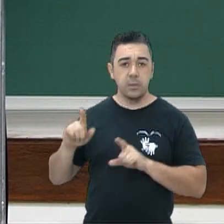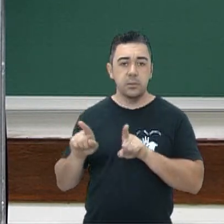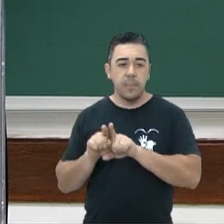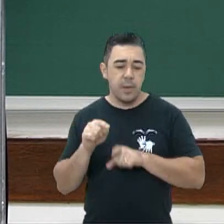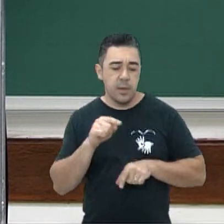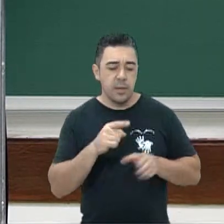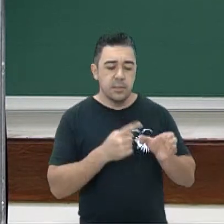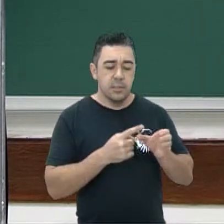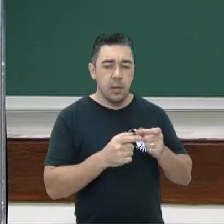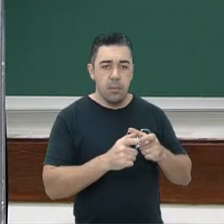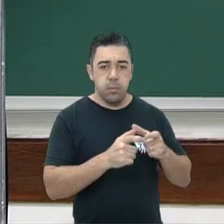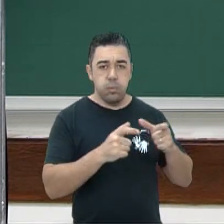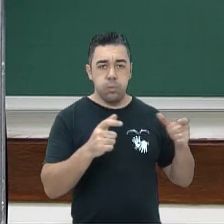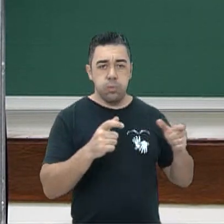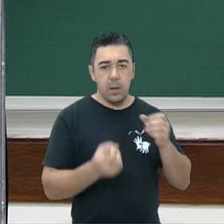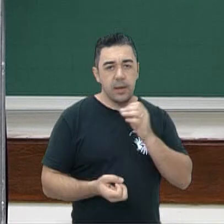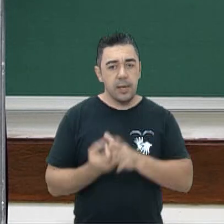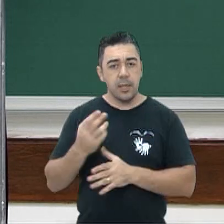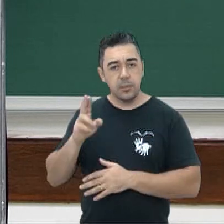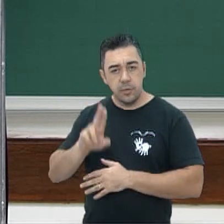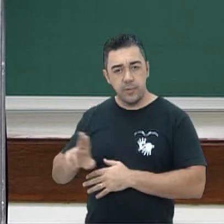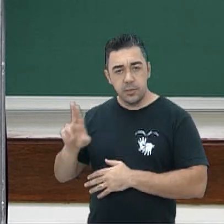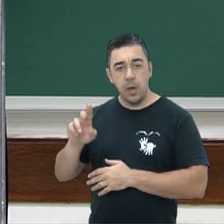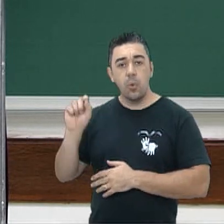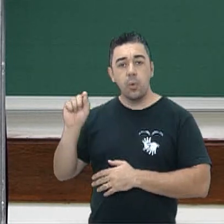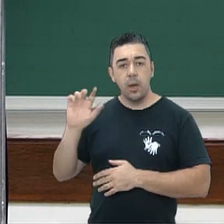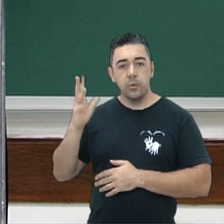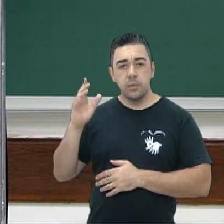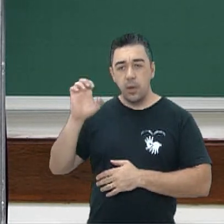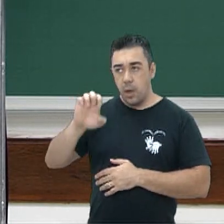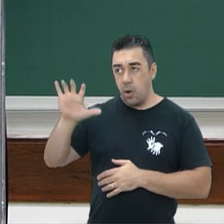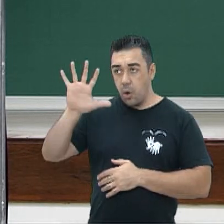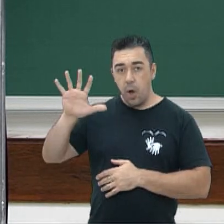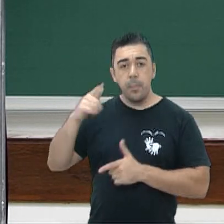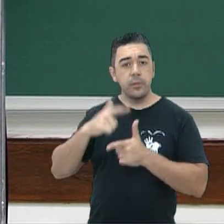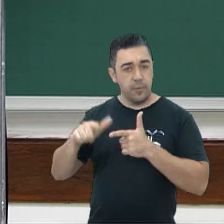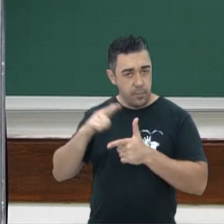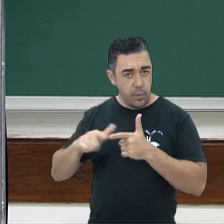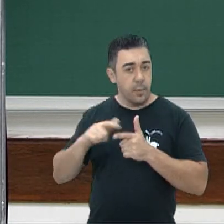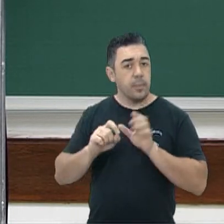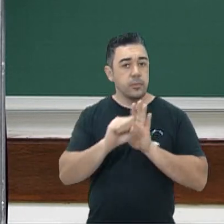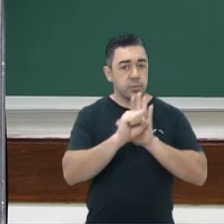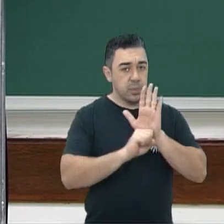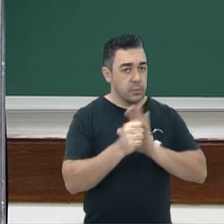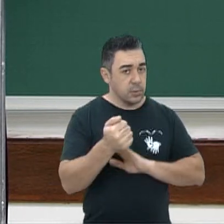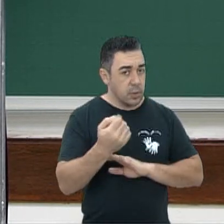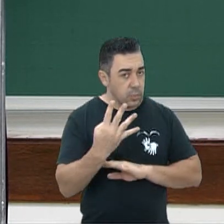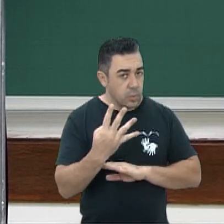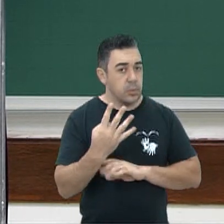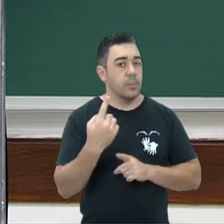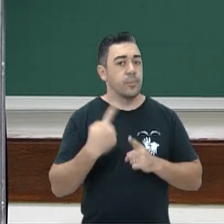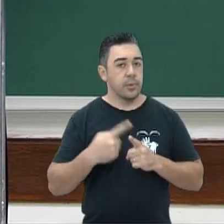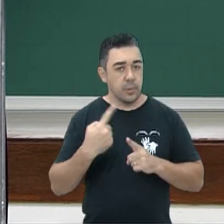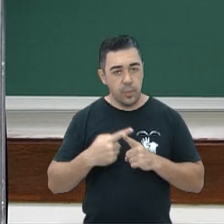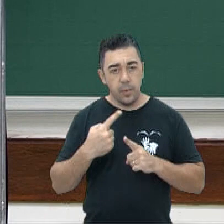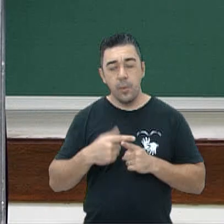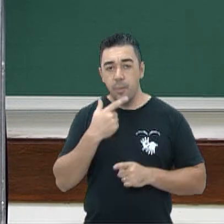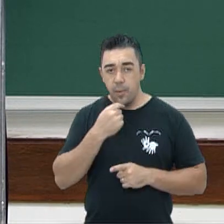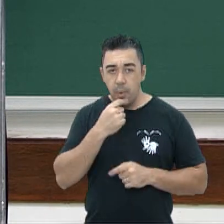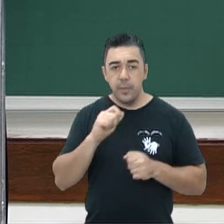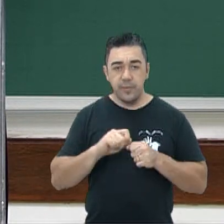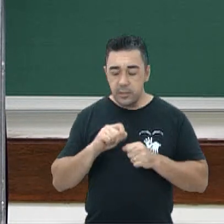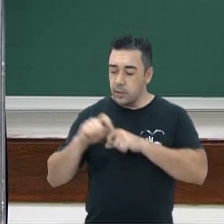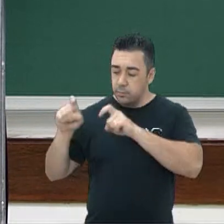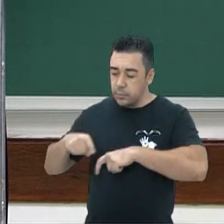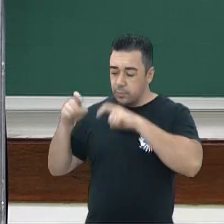a criação das universidades, levaram a Europa medieval para uma crise no século XIV. Porque por mais que o homem do campo